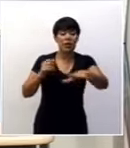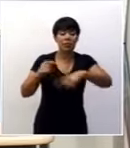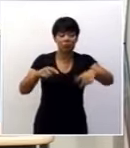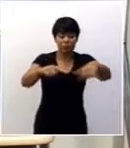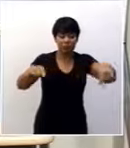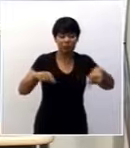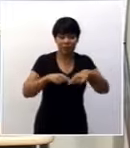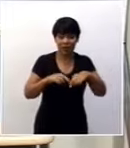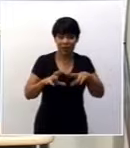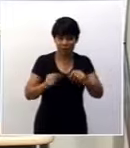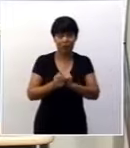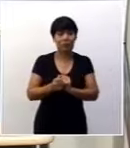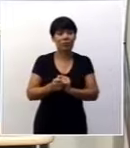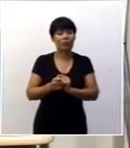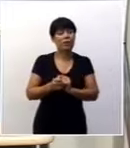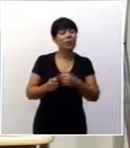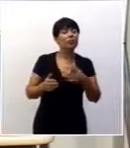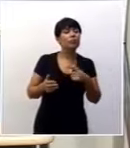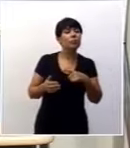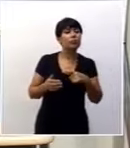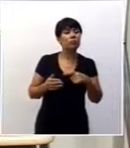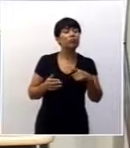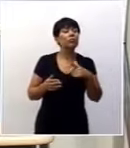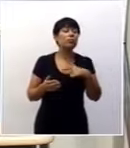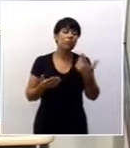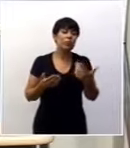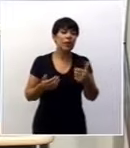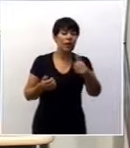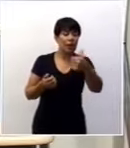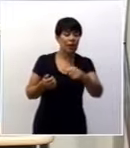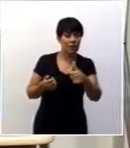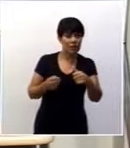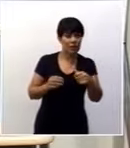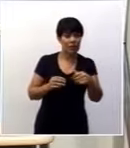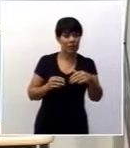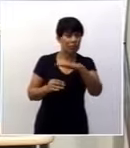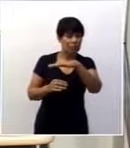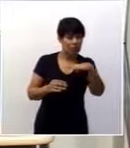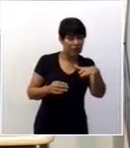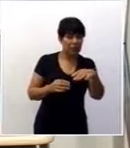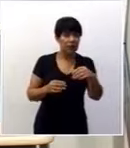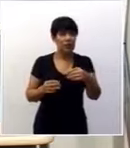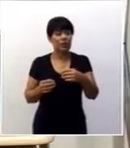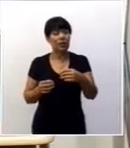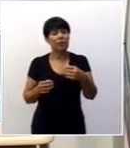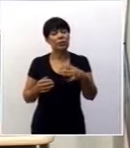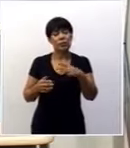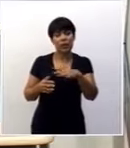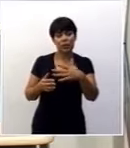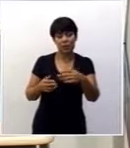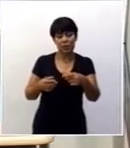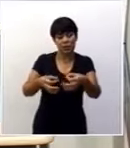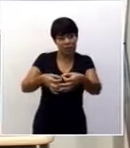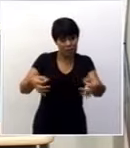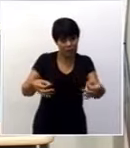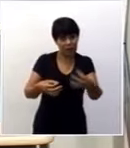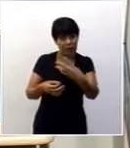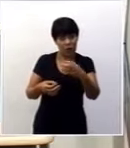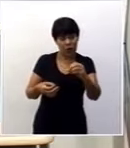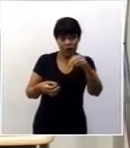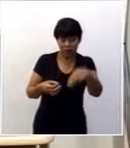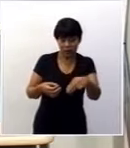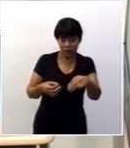ser feita uma média e esse valor vai ser representado, né? Uma imagem de 40 metros, por exemplo, de resolução.